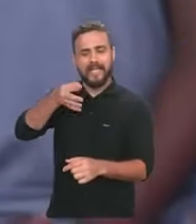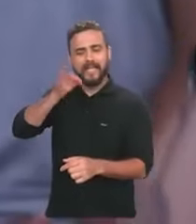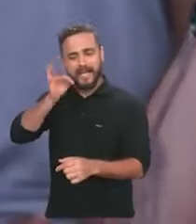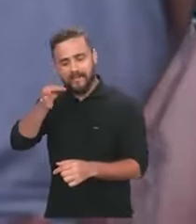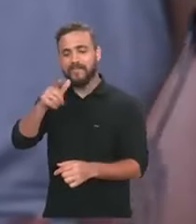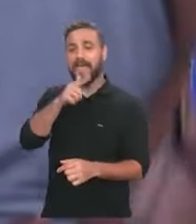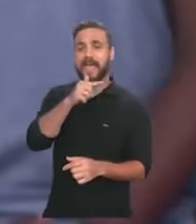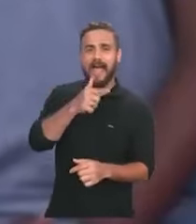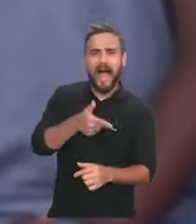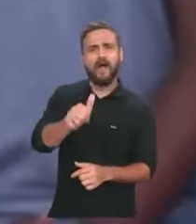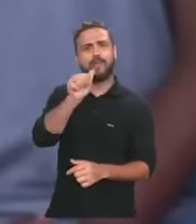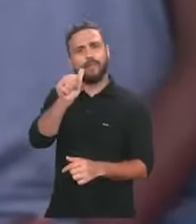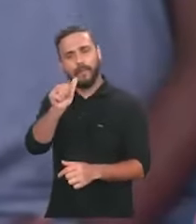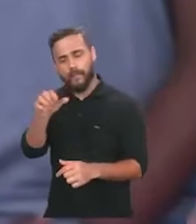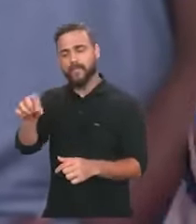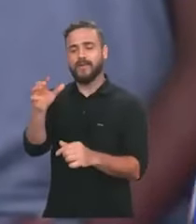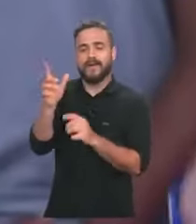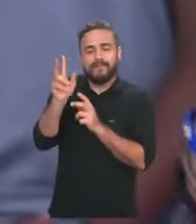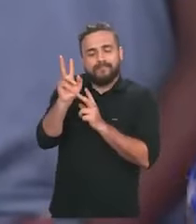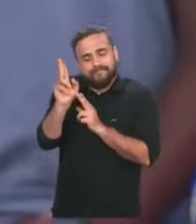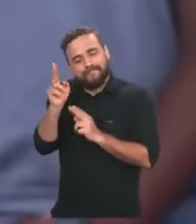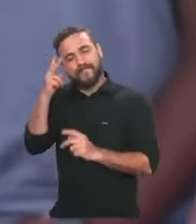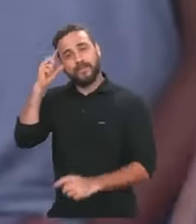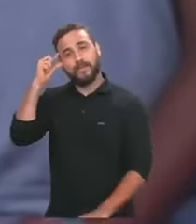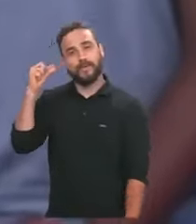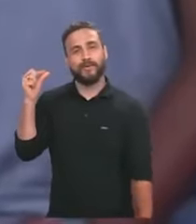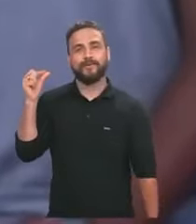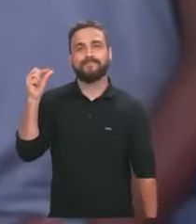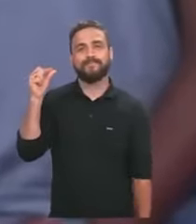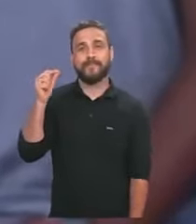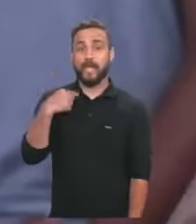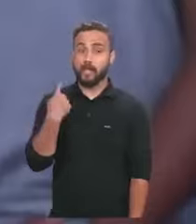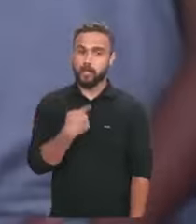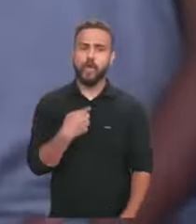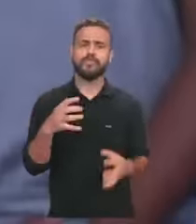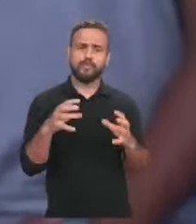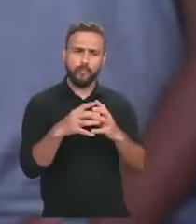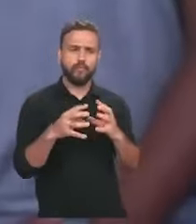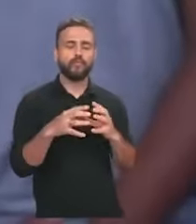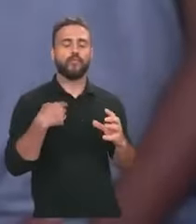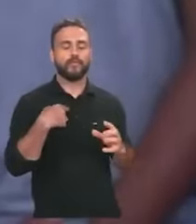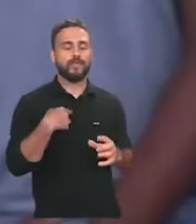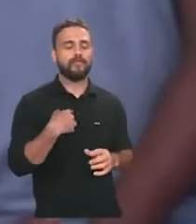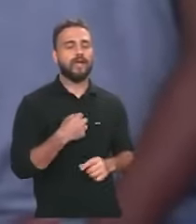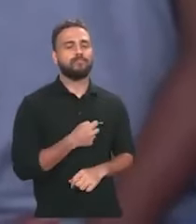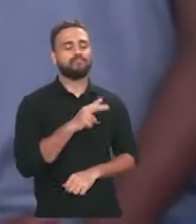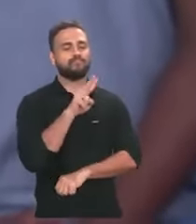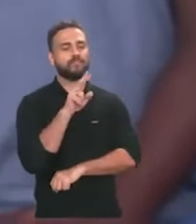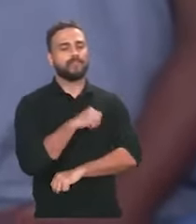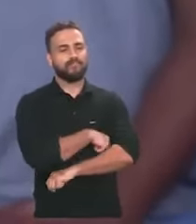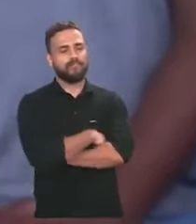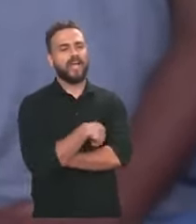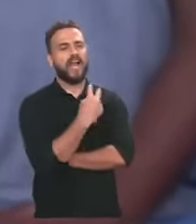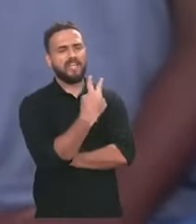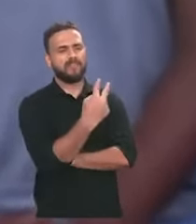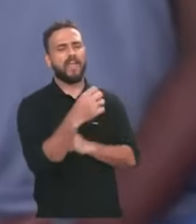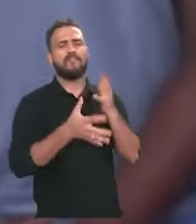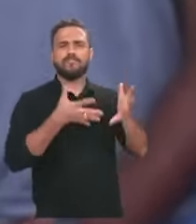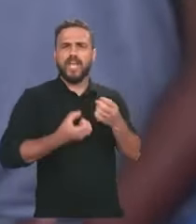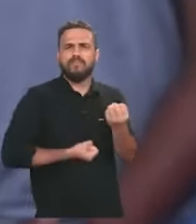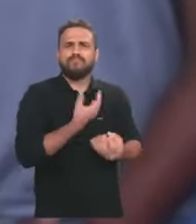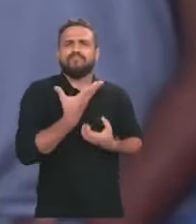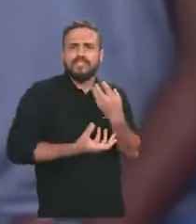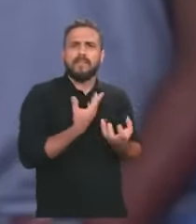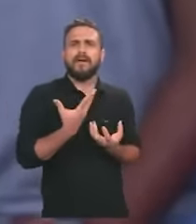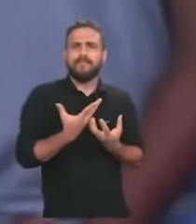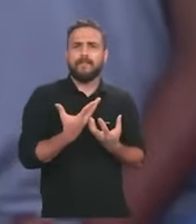de descanso, e nós falamos com ele, nós somos um grupo preparado para te escutar e te ajudar a processar o caminho. Só que